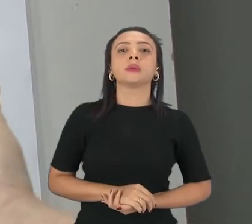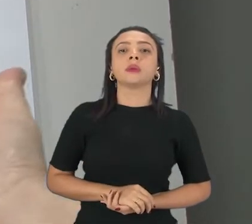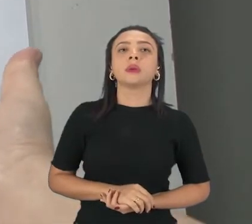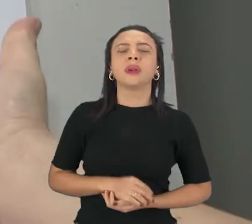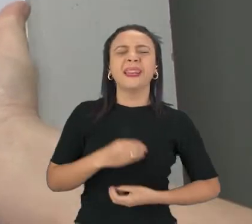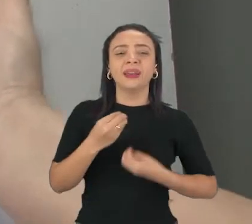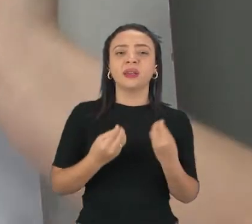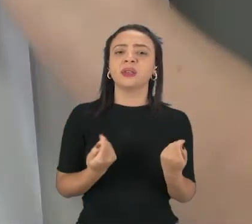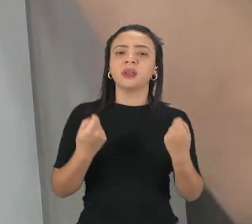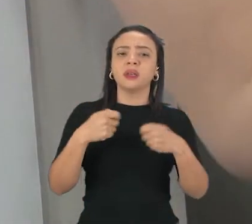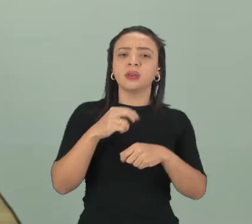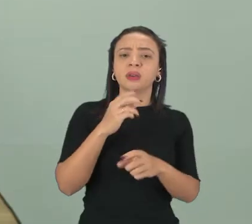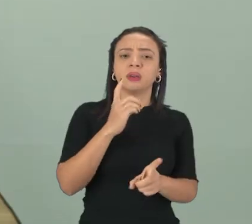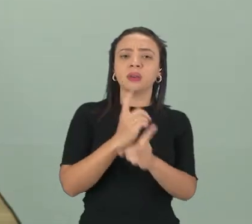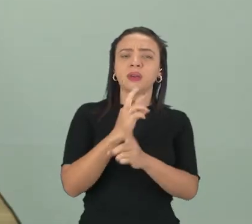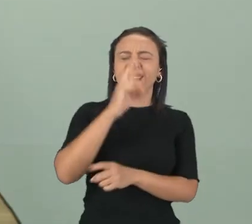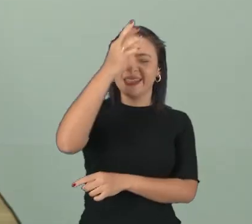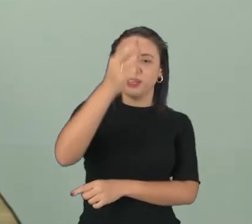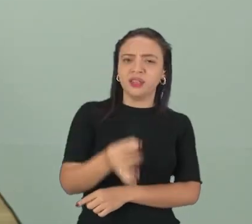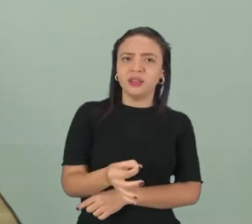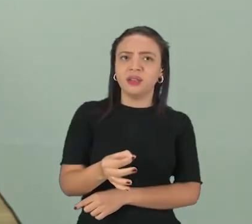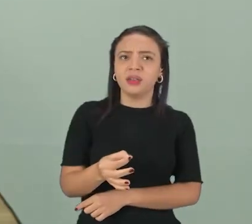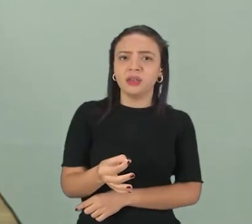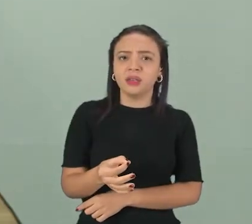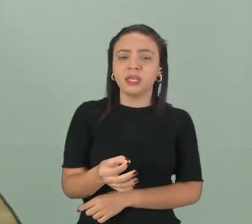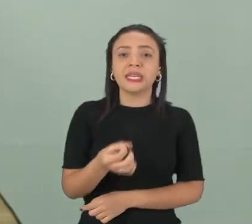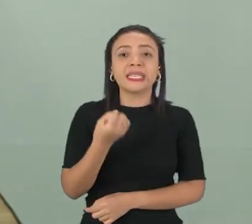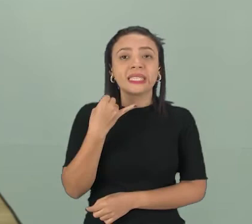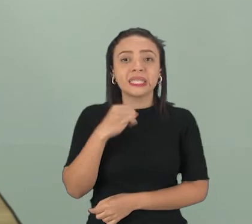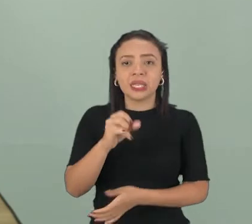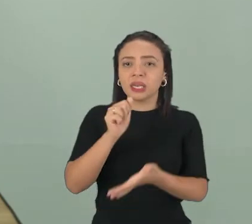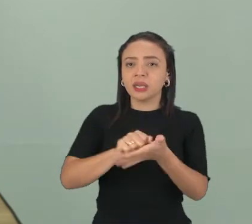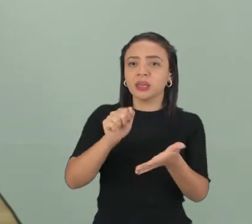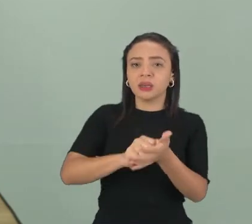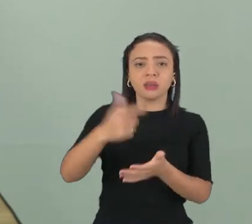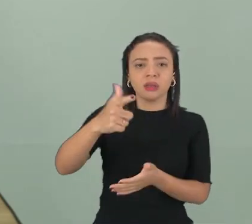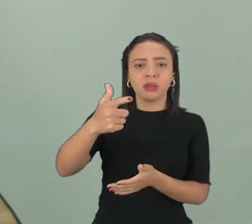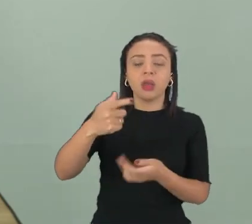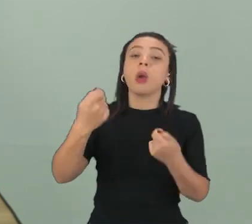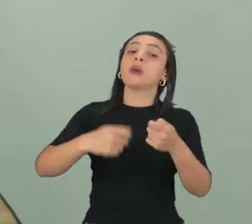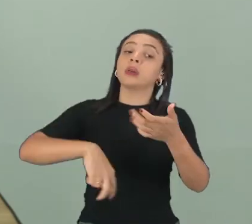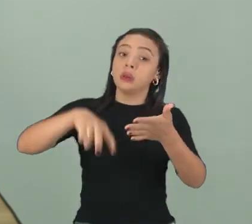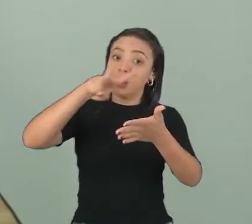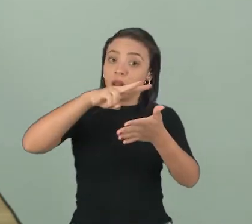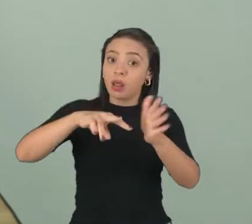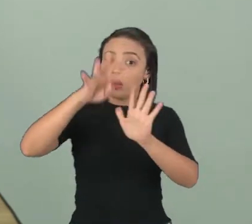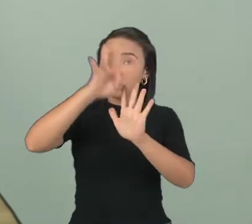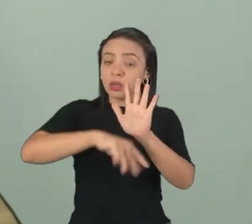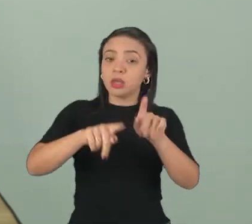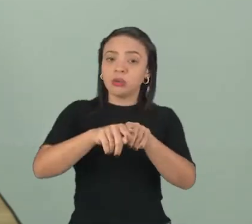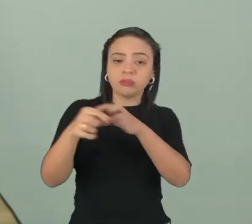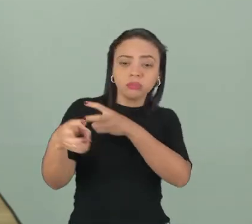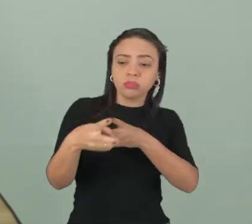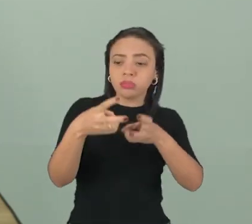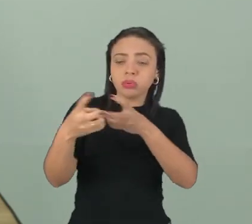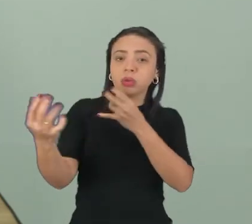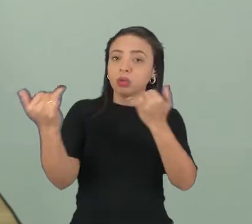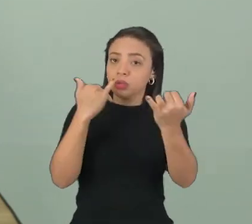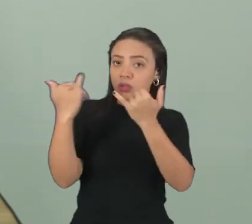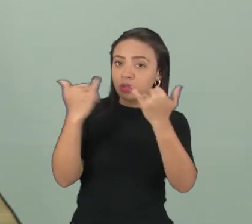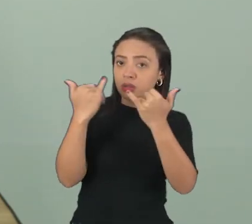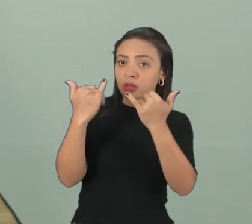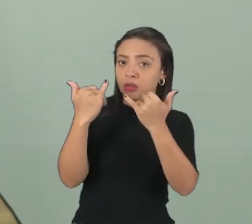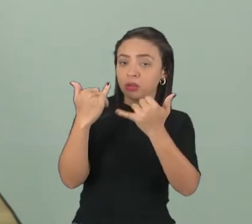eu vou encontrar essa resposta, professora, se não está escrito? Eu vou precisar ler o texto e analisar as informações que